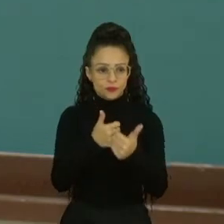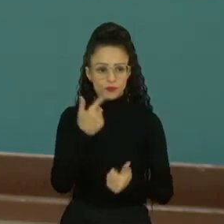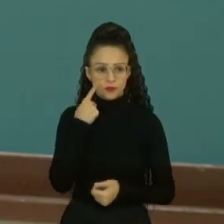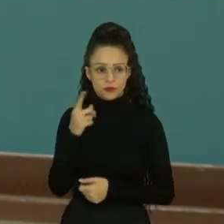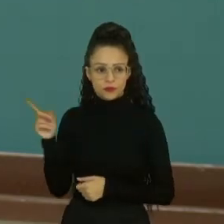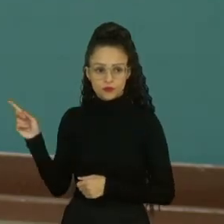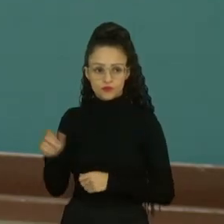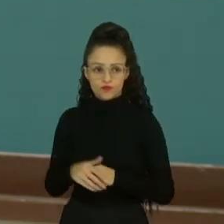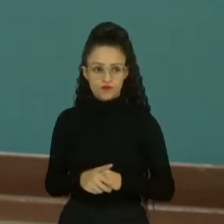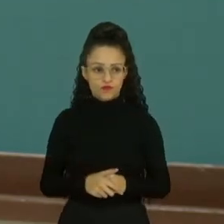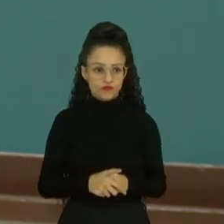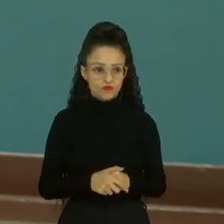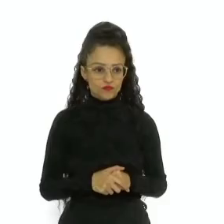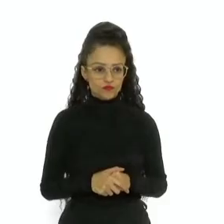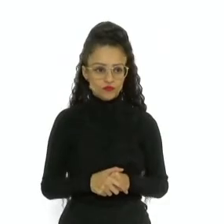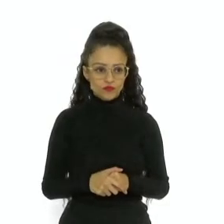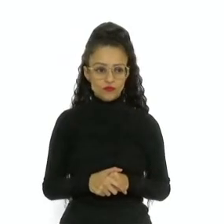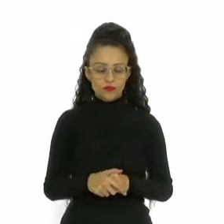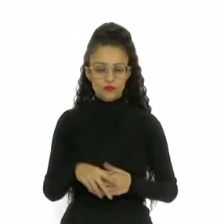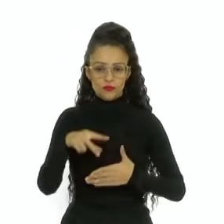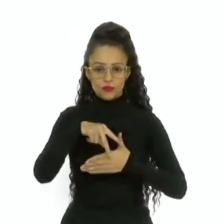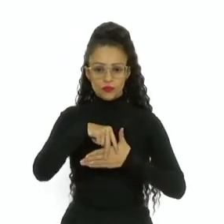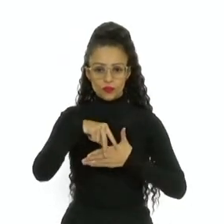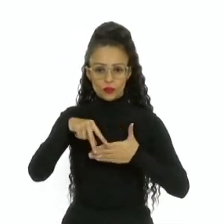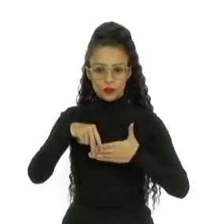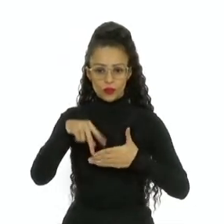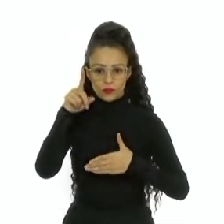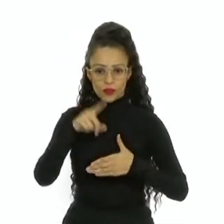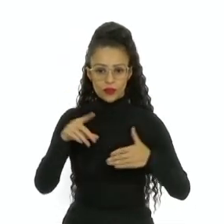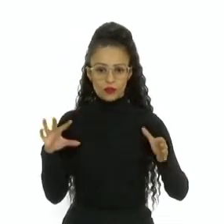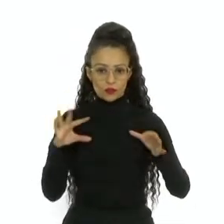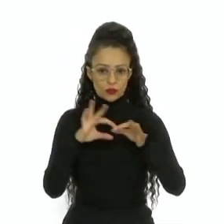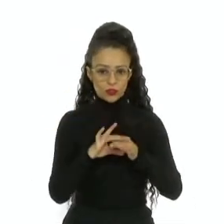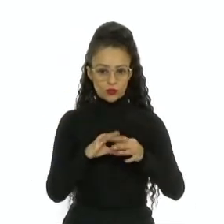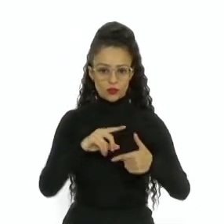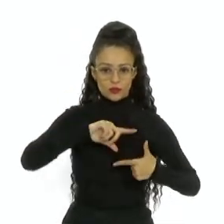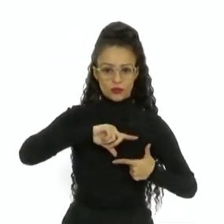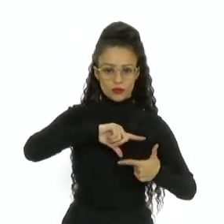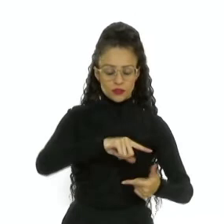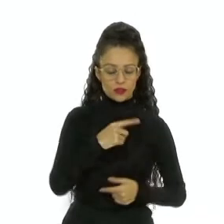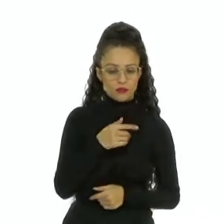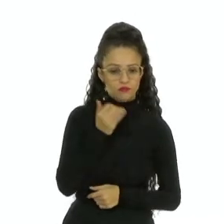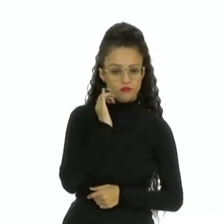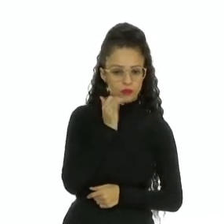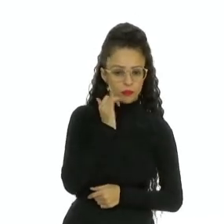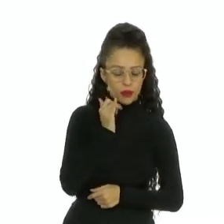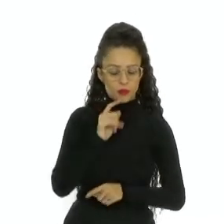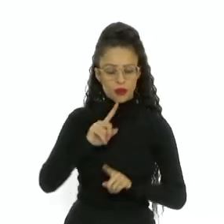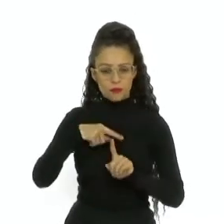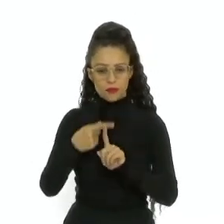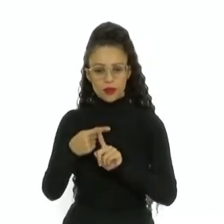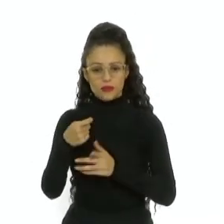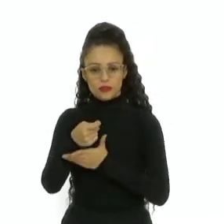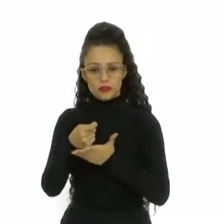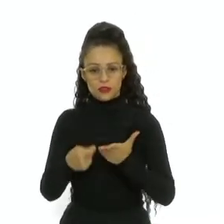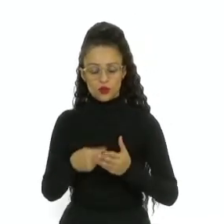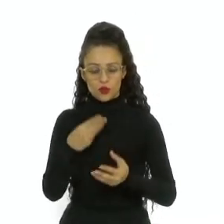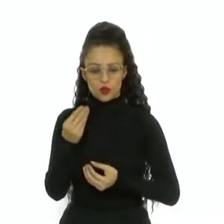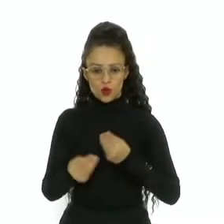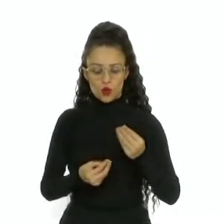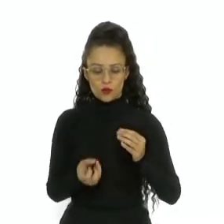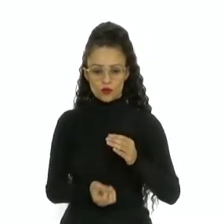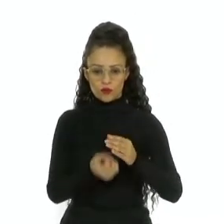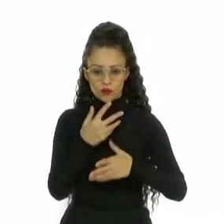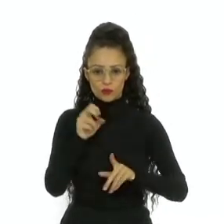algumas informações. Então, o cordel ele resultou da conexão entre as tradições orais e escritas presentes na formação